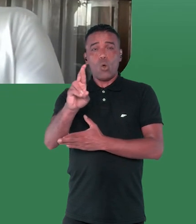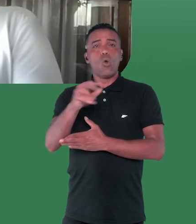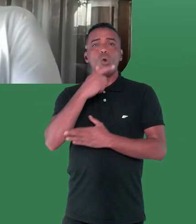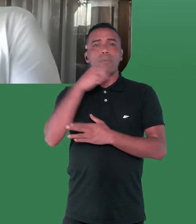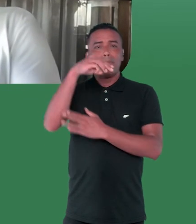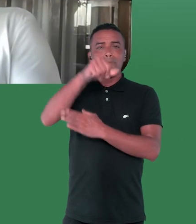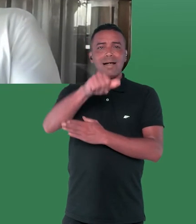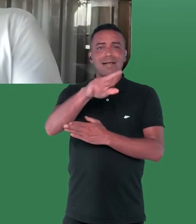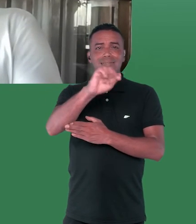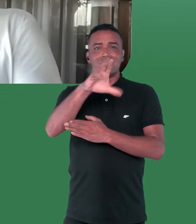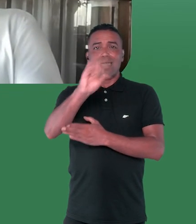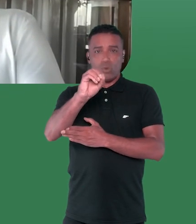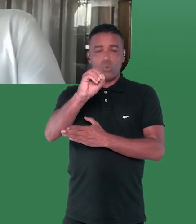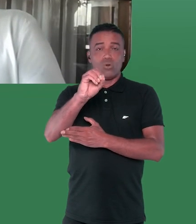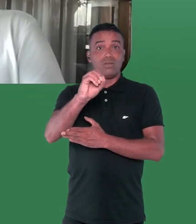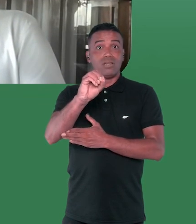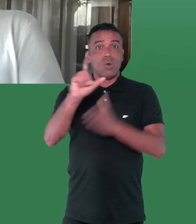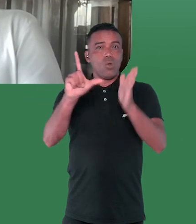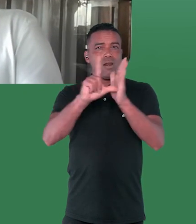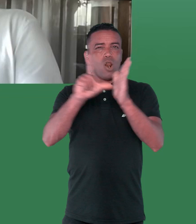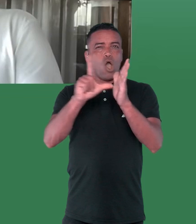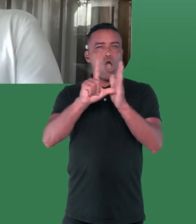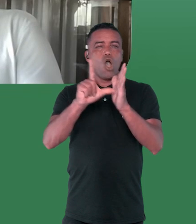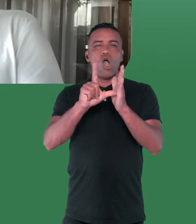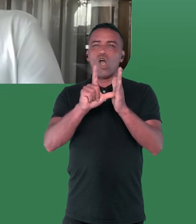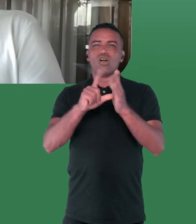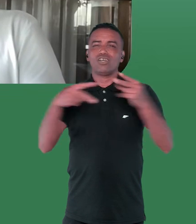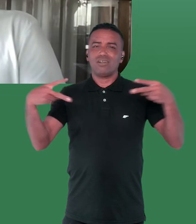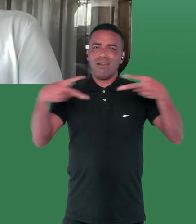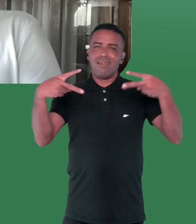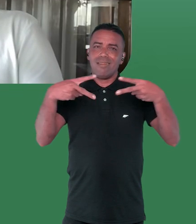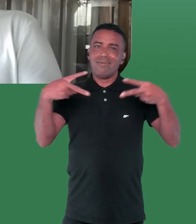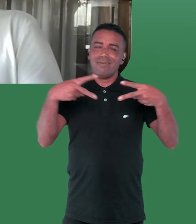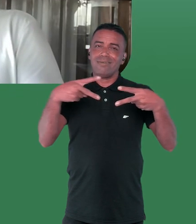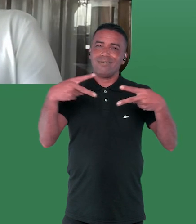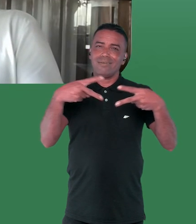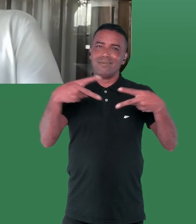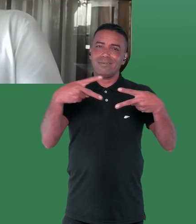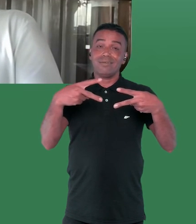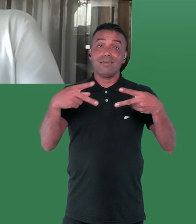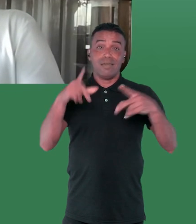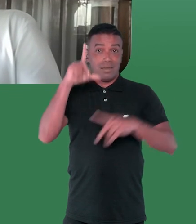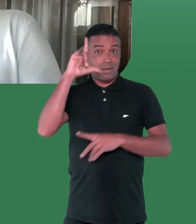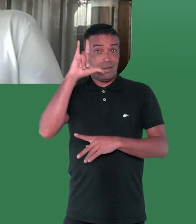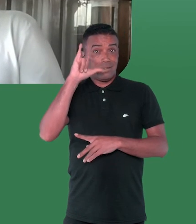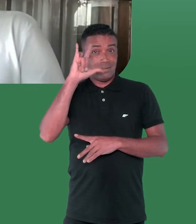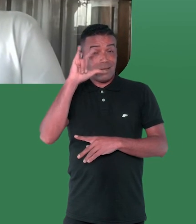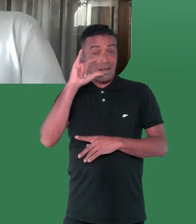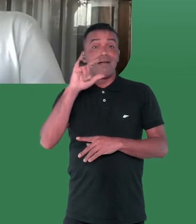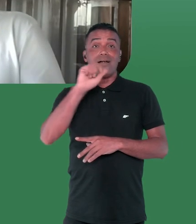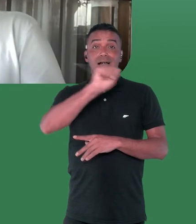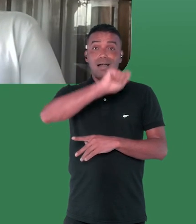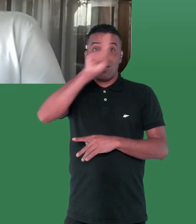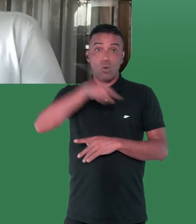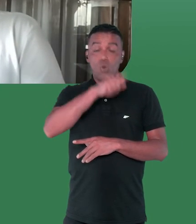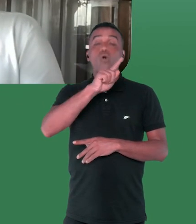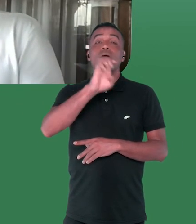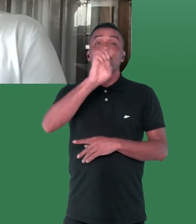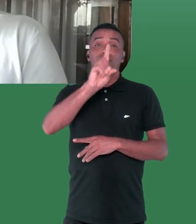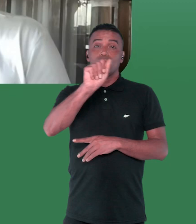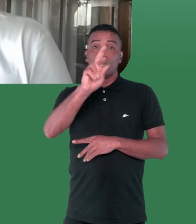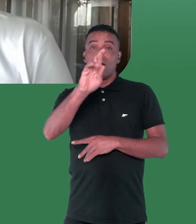O editor foi o Marcelo Freitas, e ele botou numa livraria que tinha um link lá na minha. Tem um link lá no